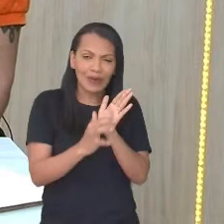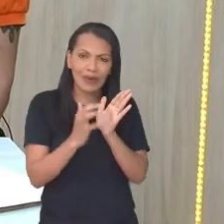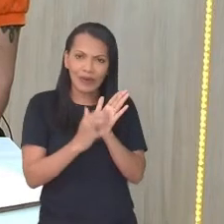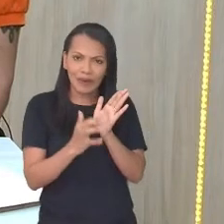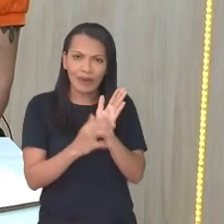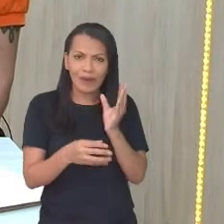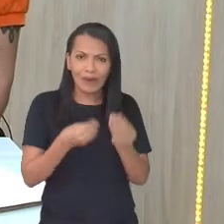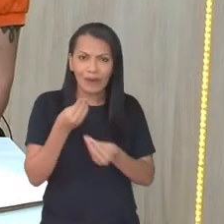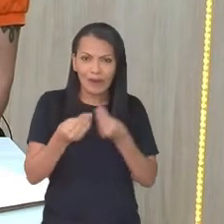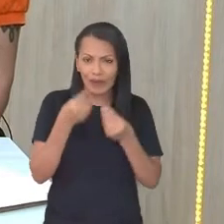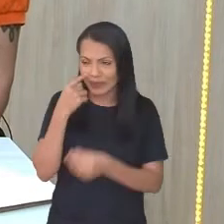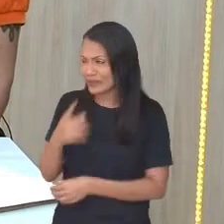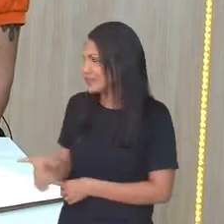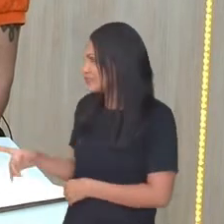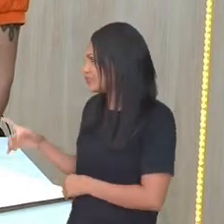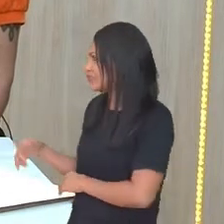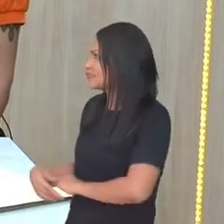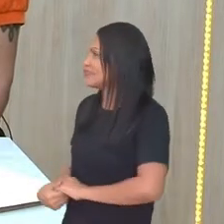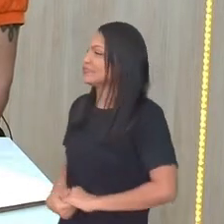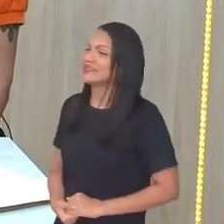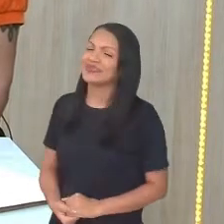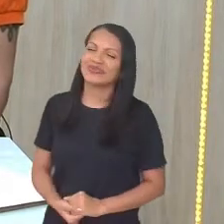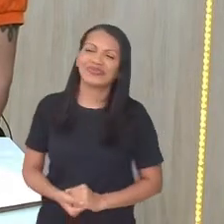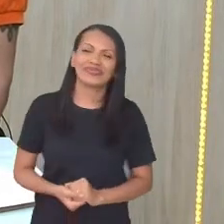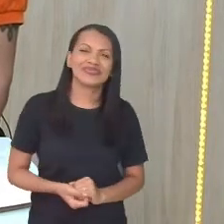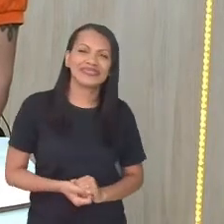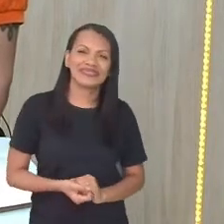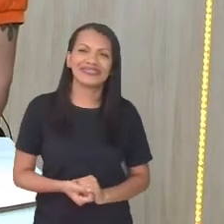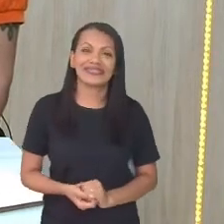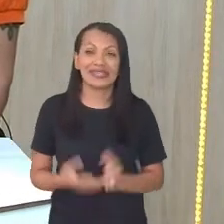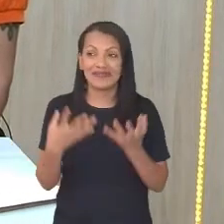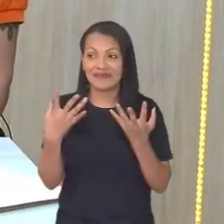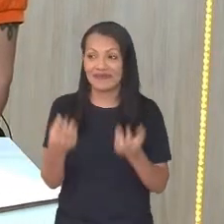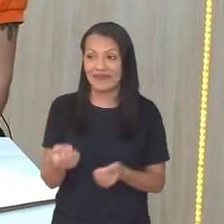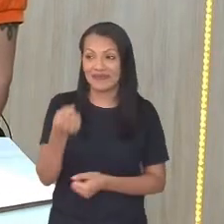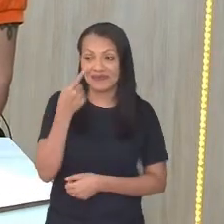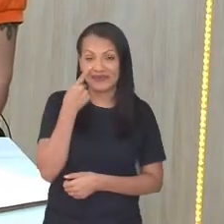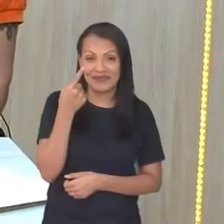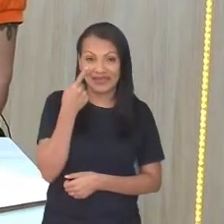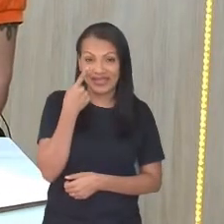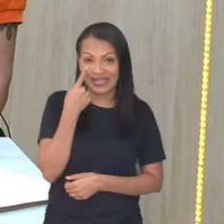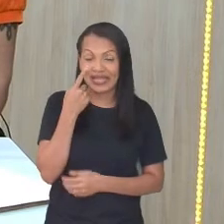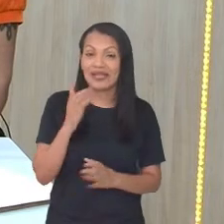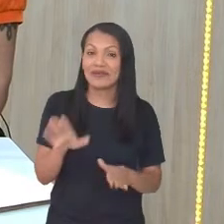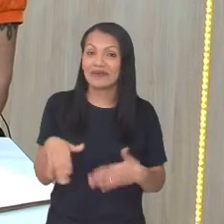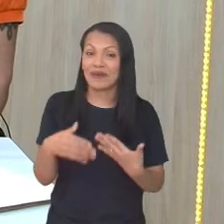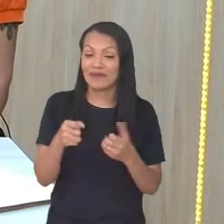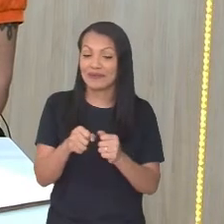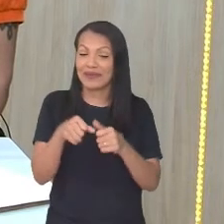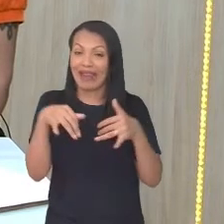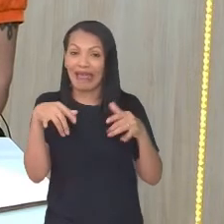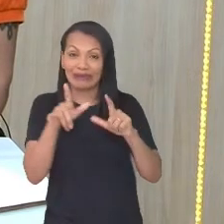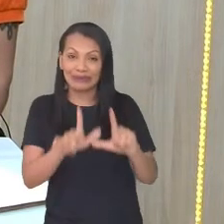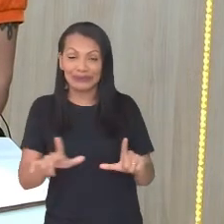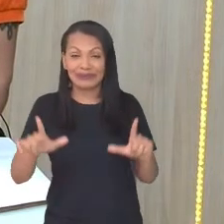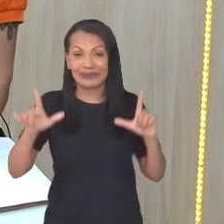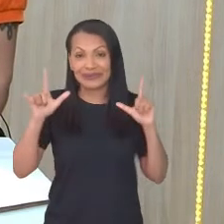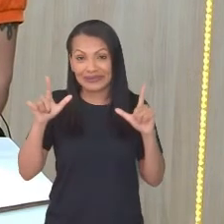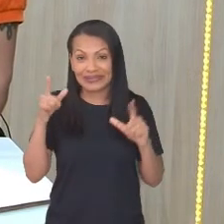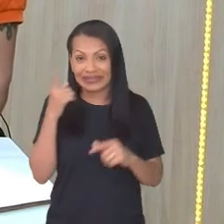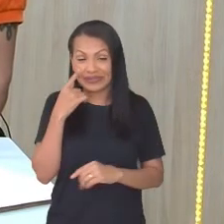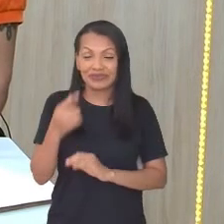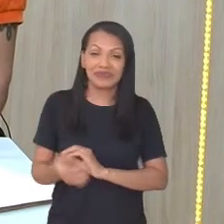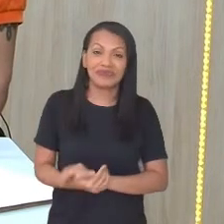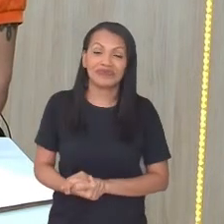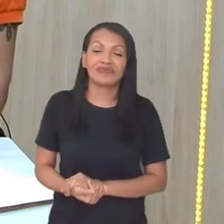zoom? Tem? A produção disse que tem. Então vamos esperar aqui. Qual vai ser o milagre? A da frente